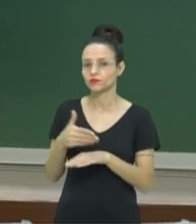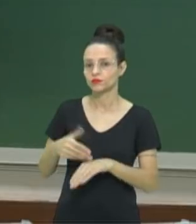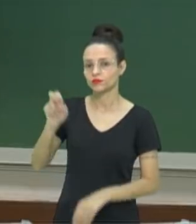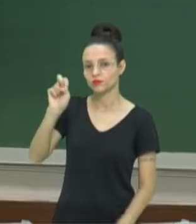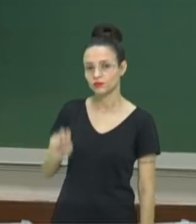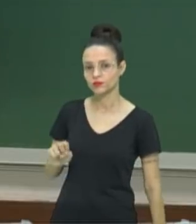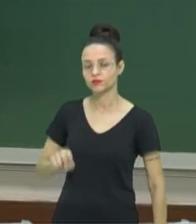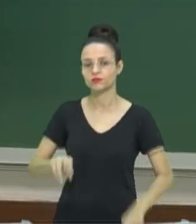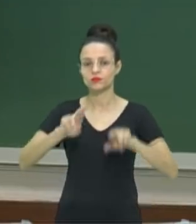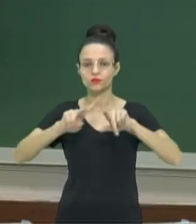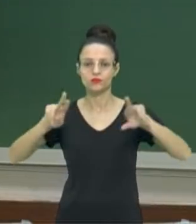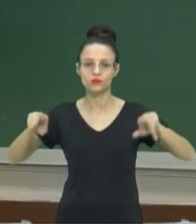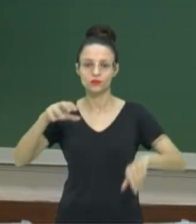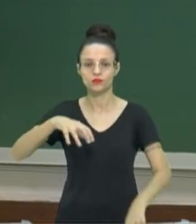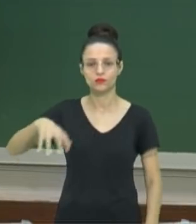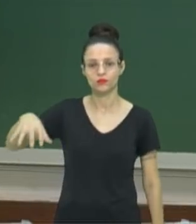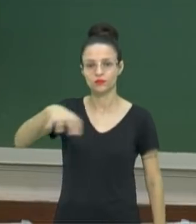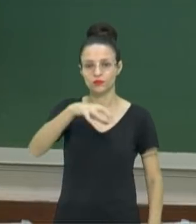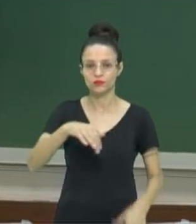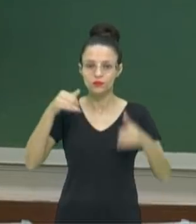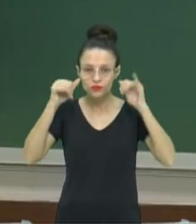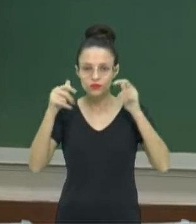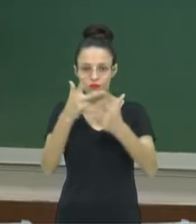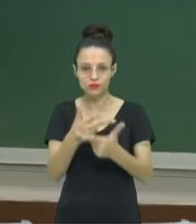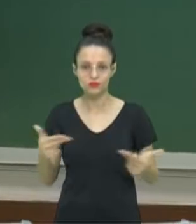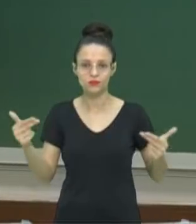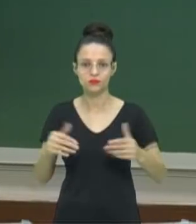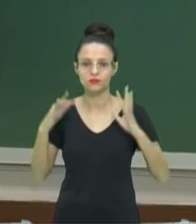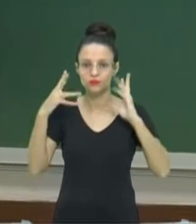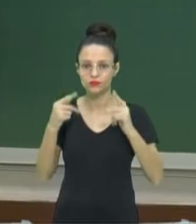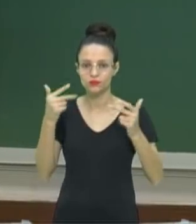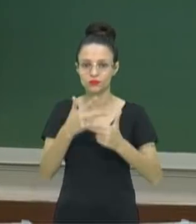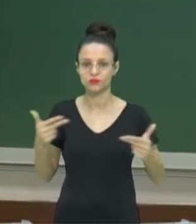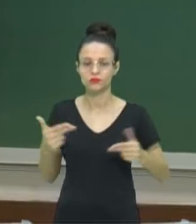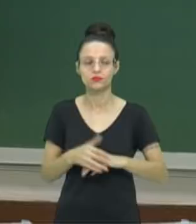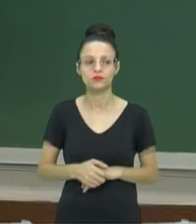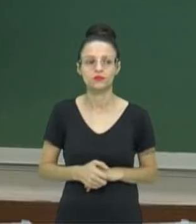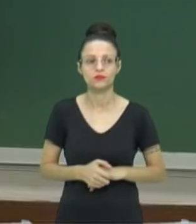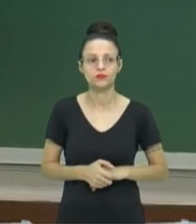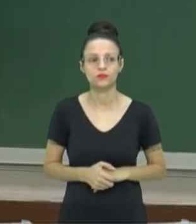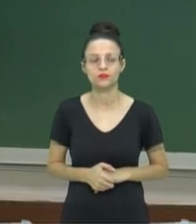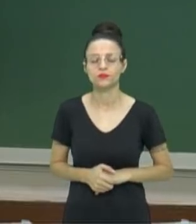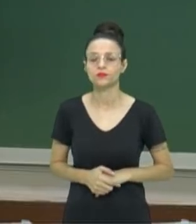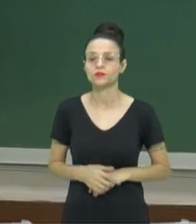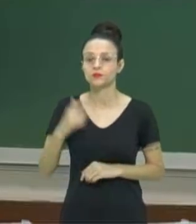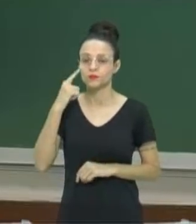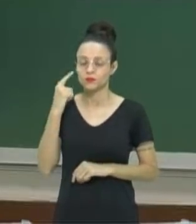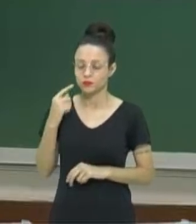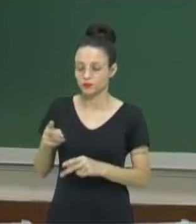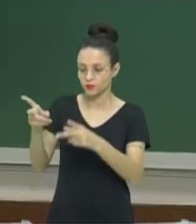sul nos diferentes setores da agropecuária, tá? E